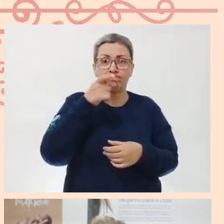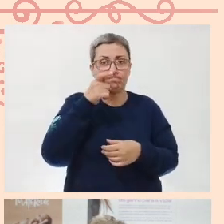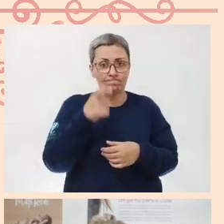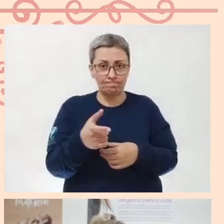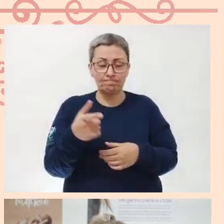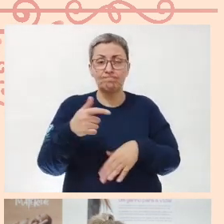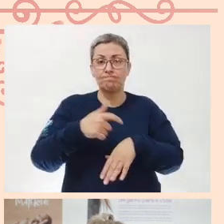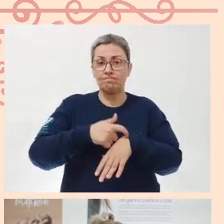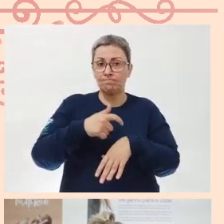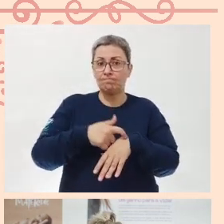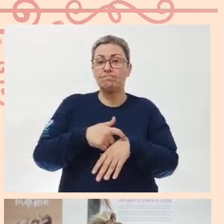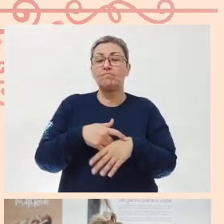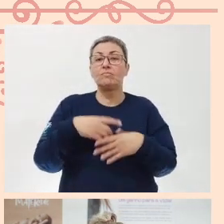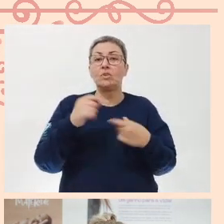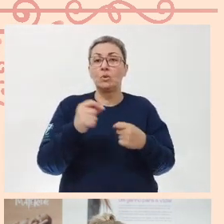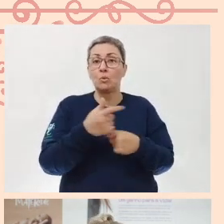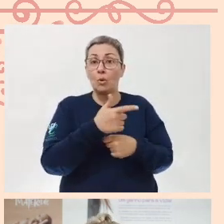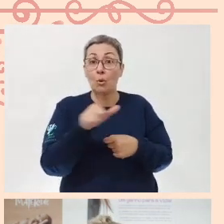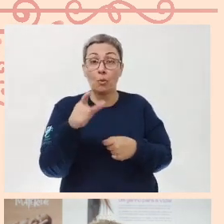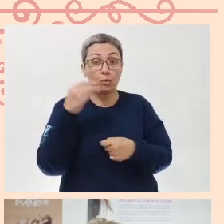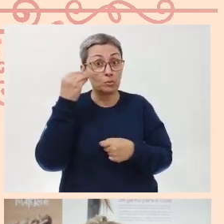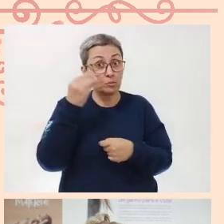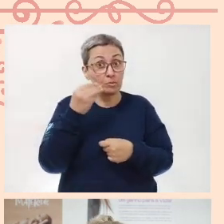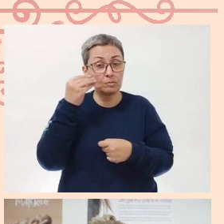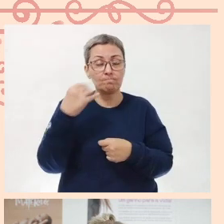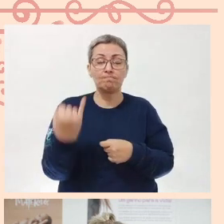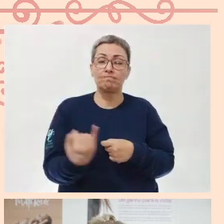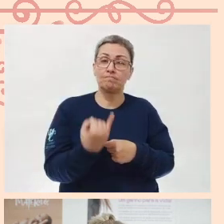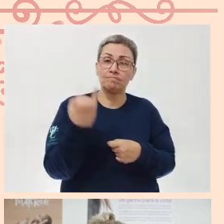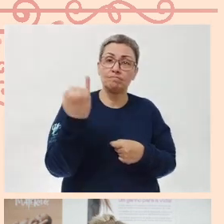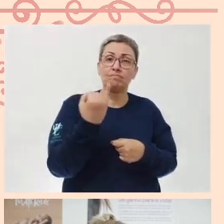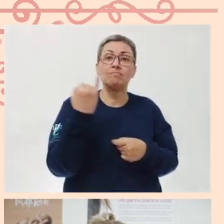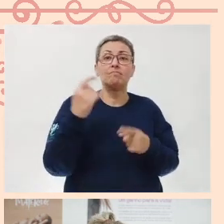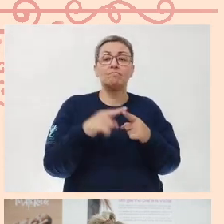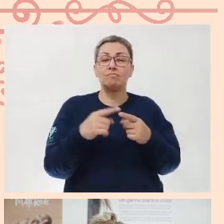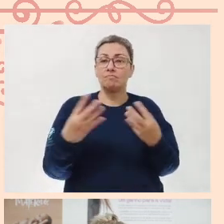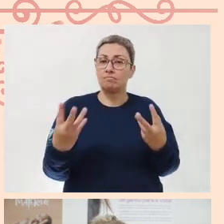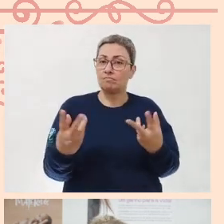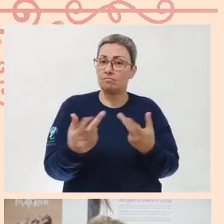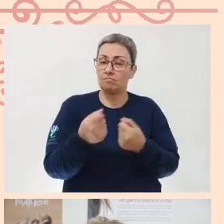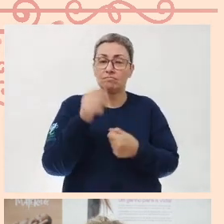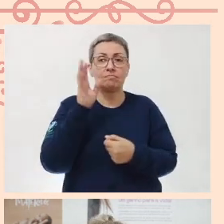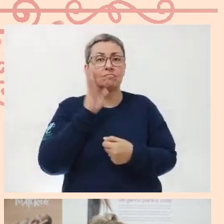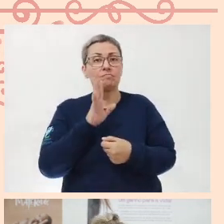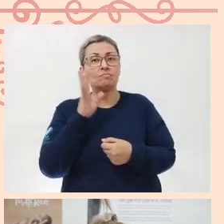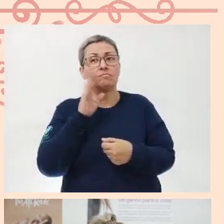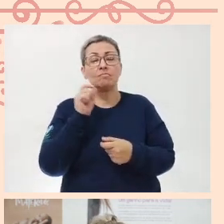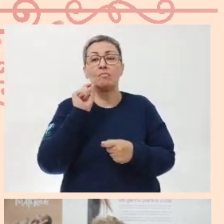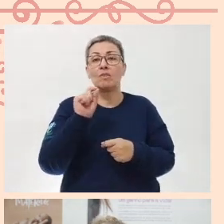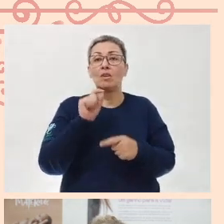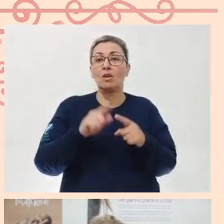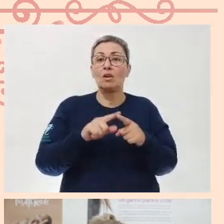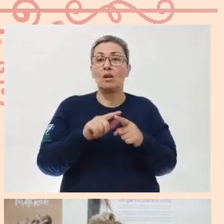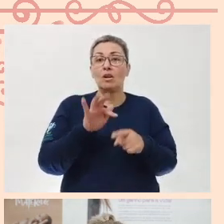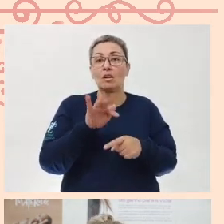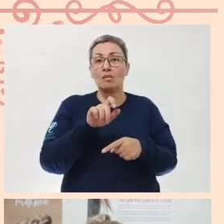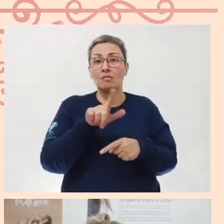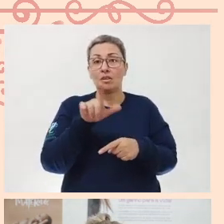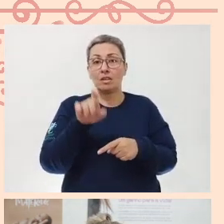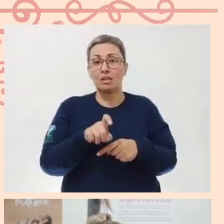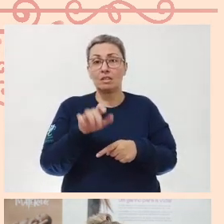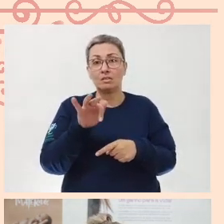extremamente interessante na ocasião. E uma outra experiência importante, muito legal, foi com